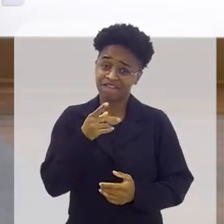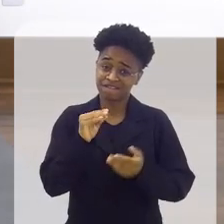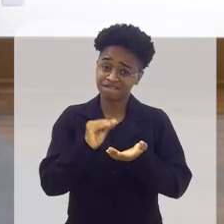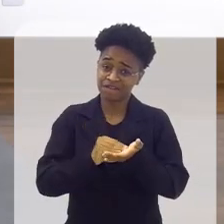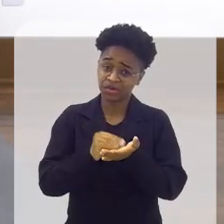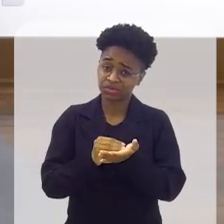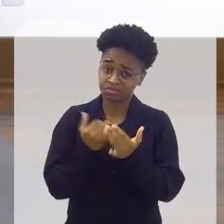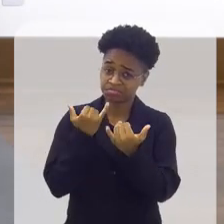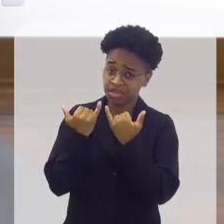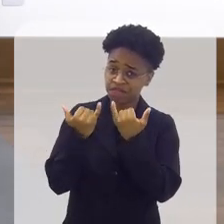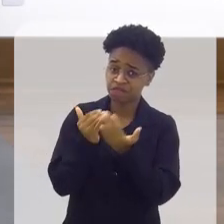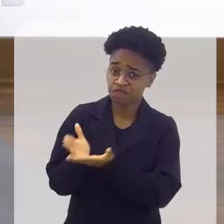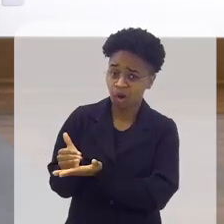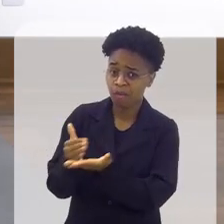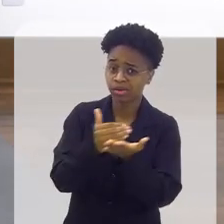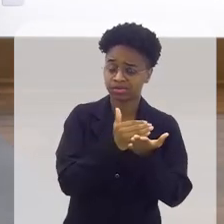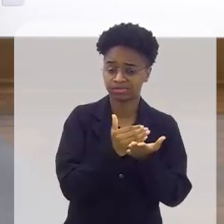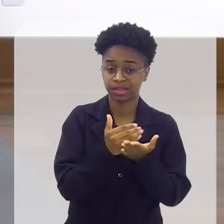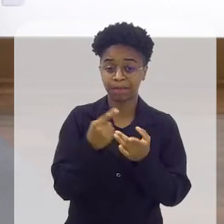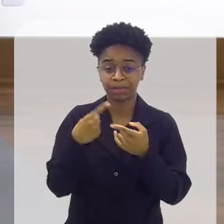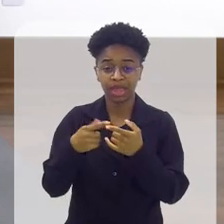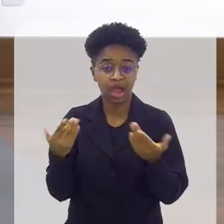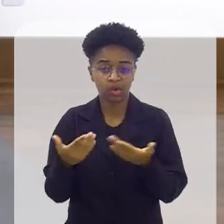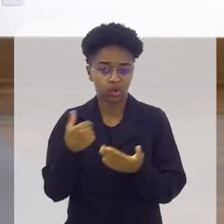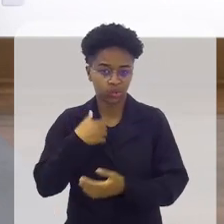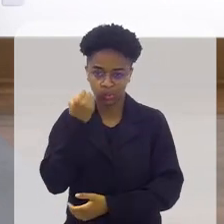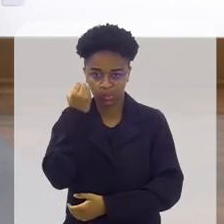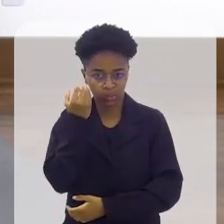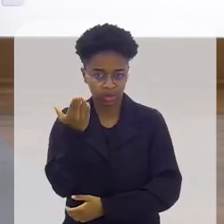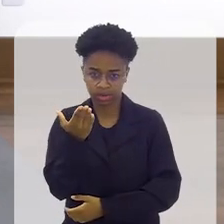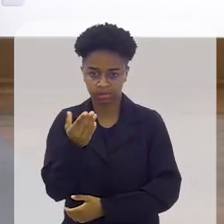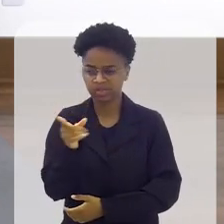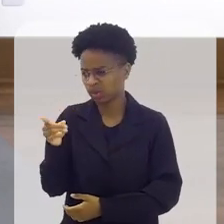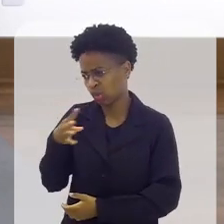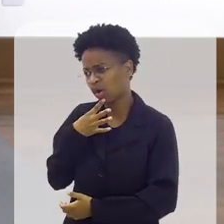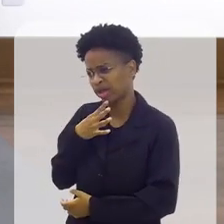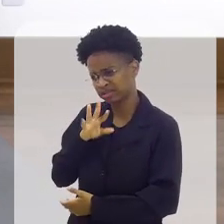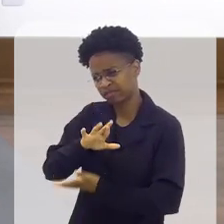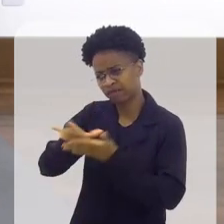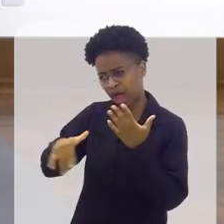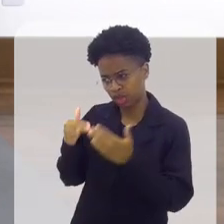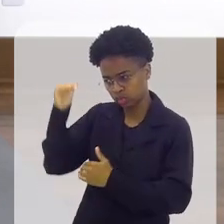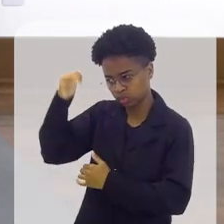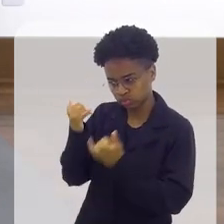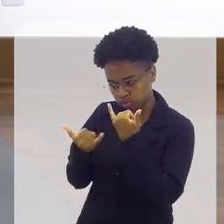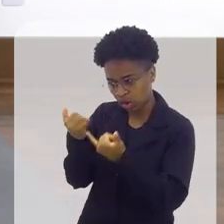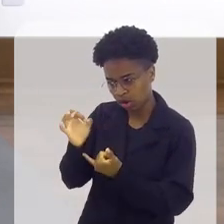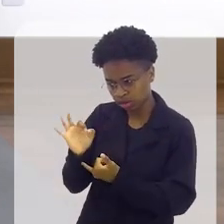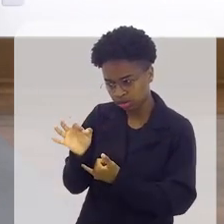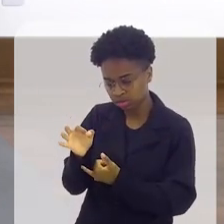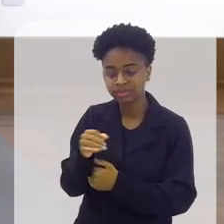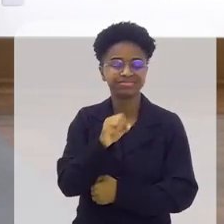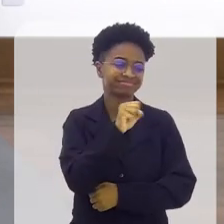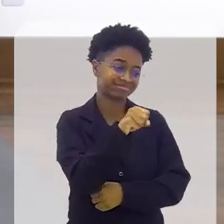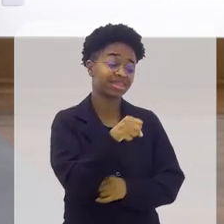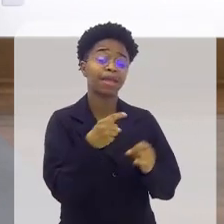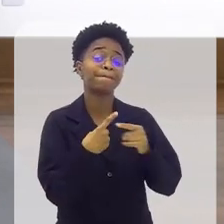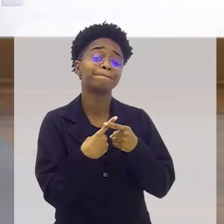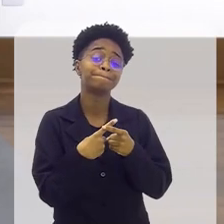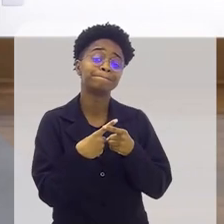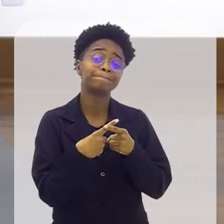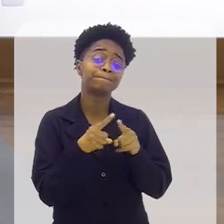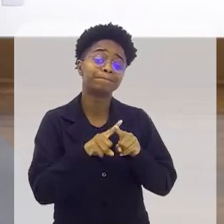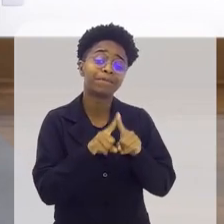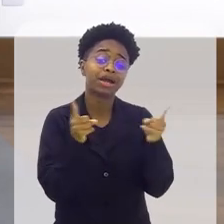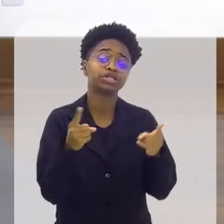Me faltam dados. Eu não me lembro agora qual é a relação direta. Mas você conhece muitos adultos que jogam. Sim. Eu conheci,